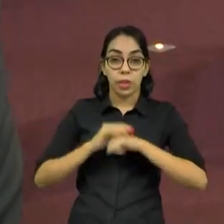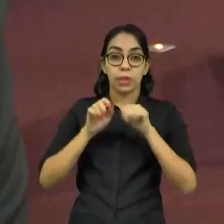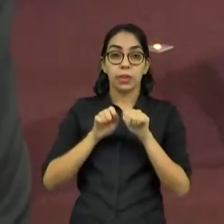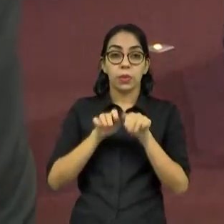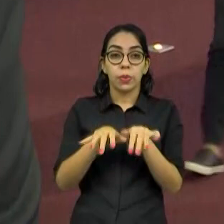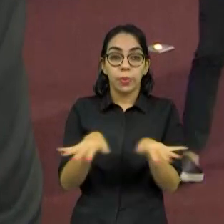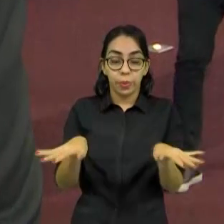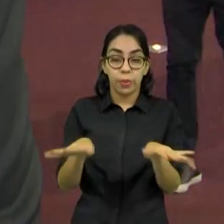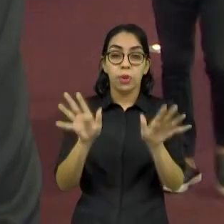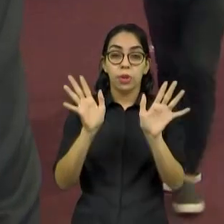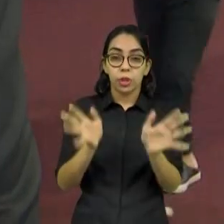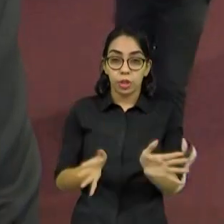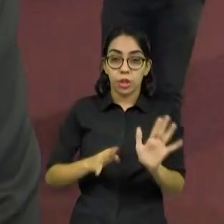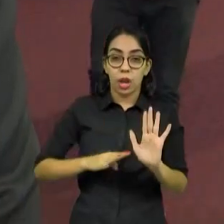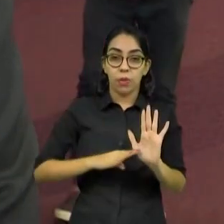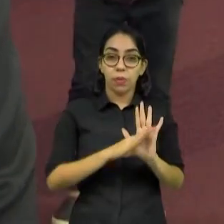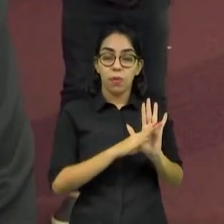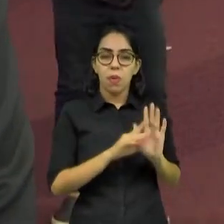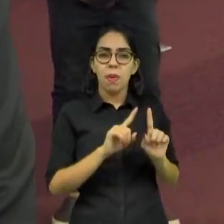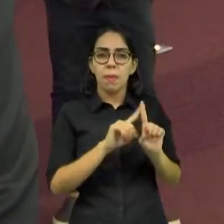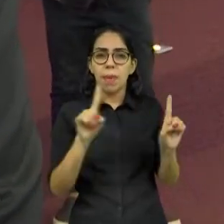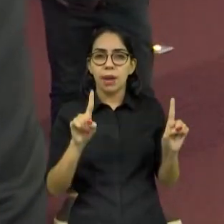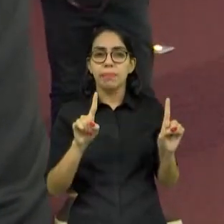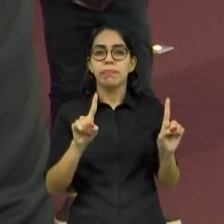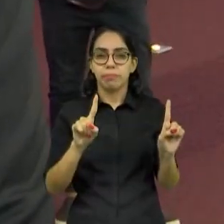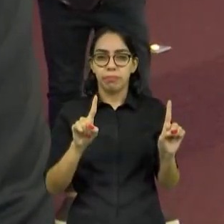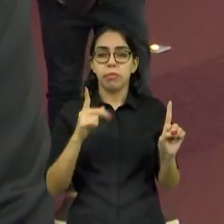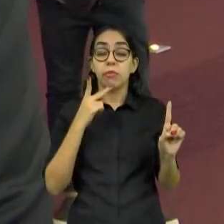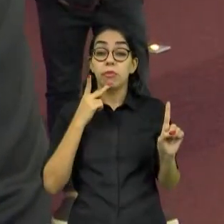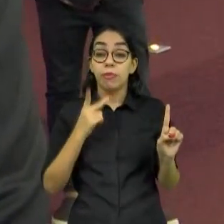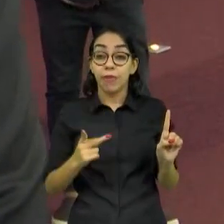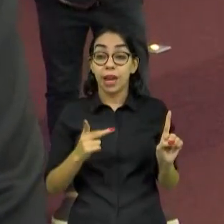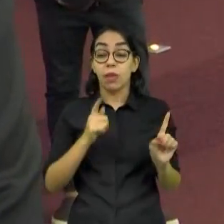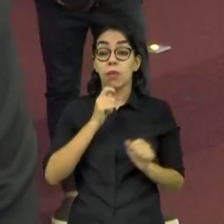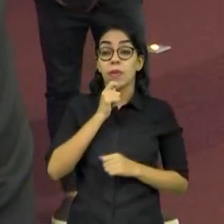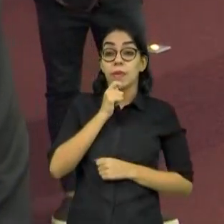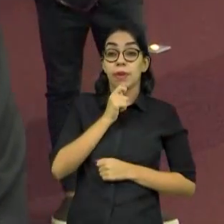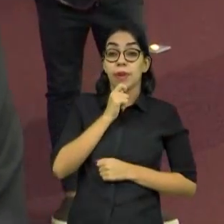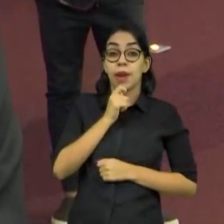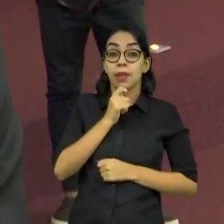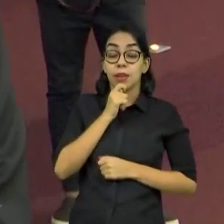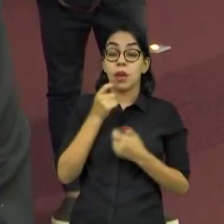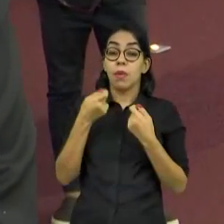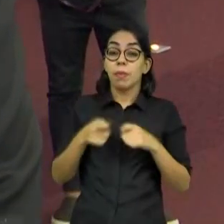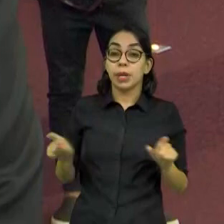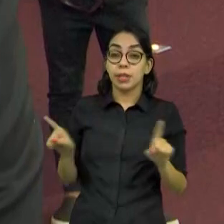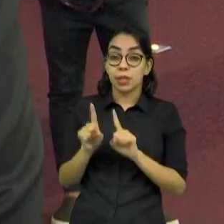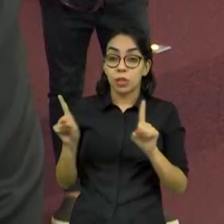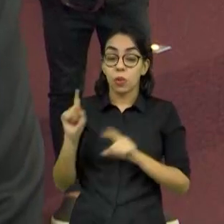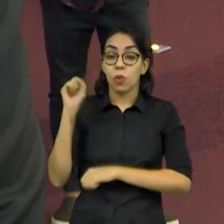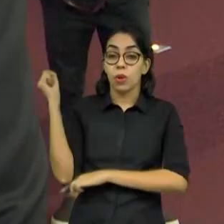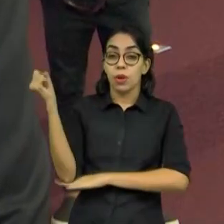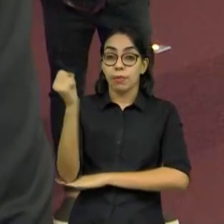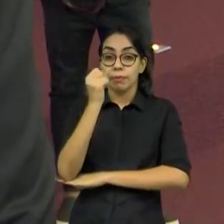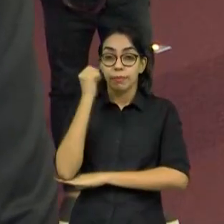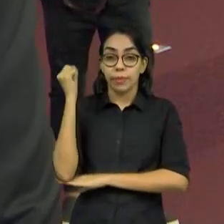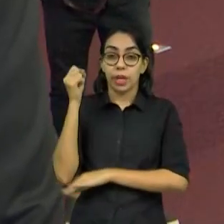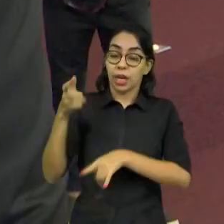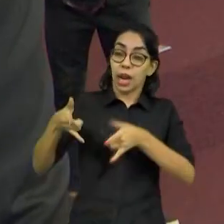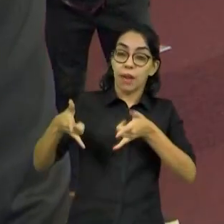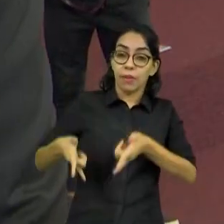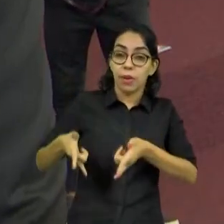sem grande repercussão no sistema de saúde, eu me refiro de aumento do número de internação de casos graves, de sobrecarga de leitos de